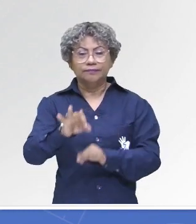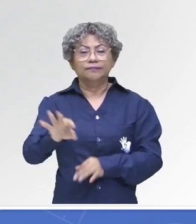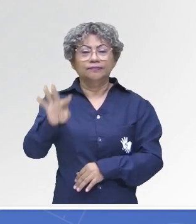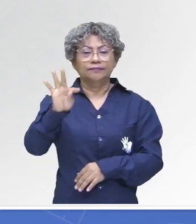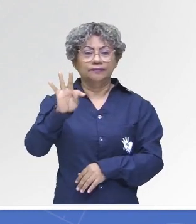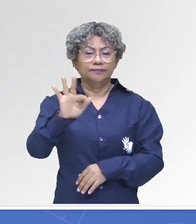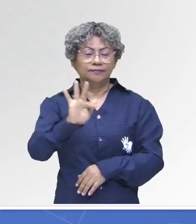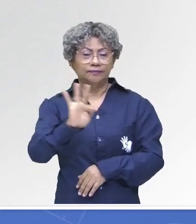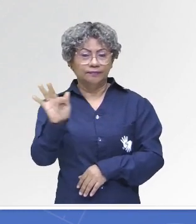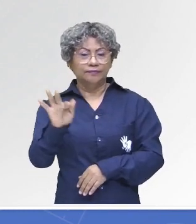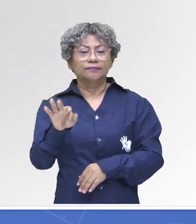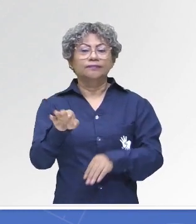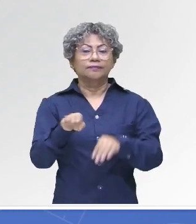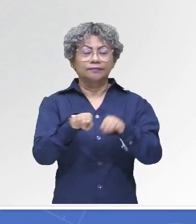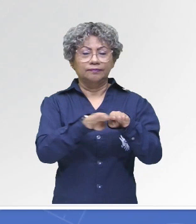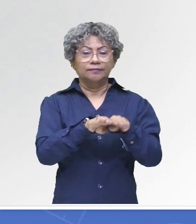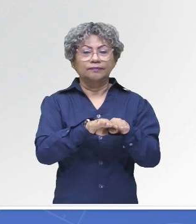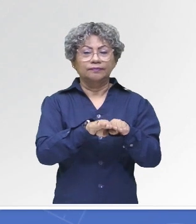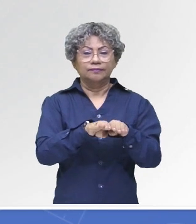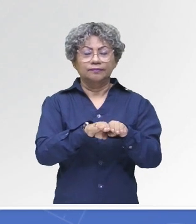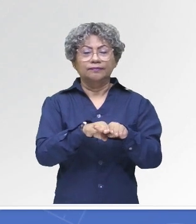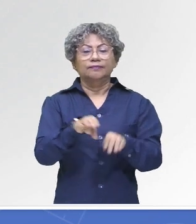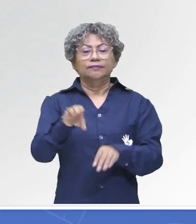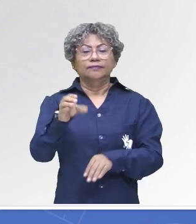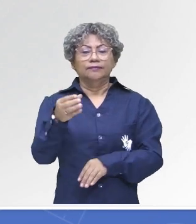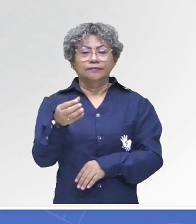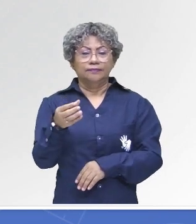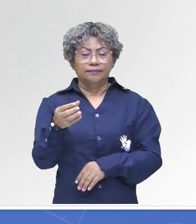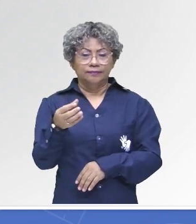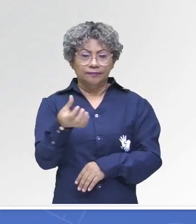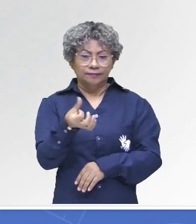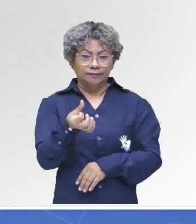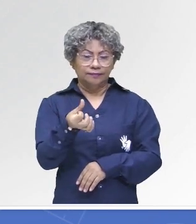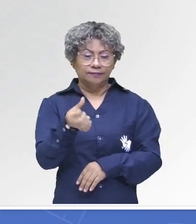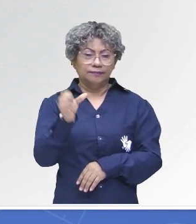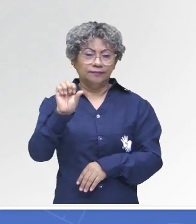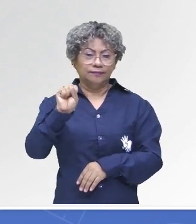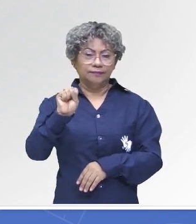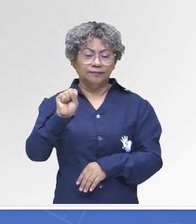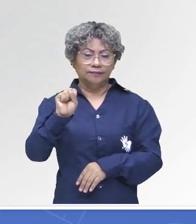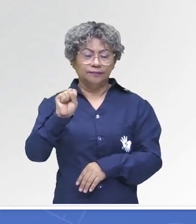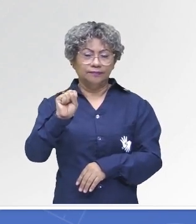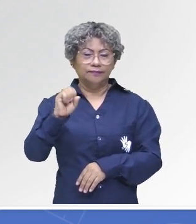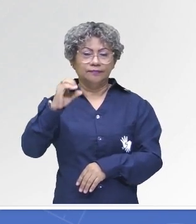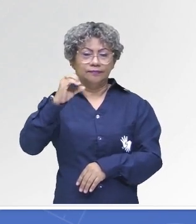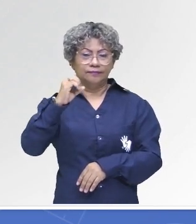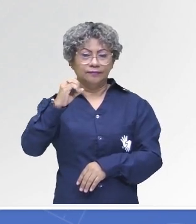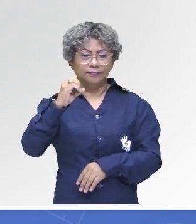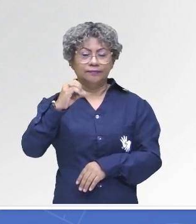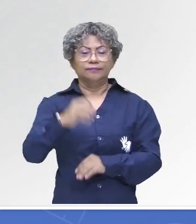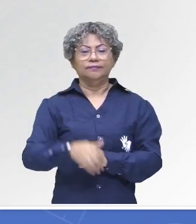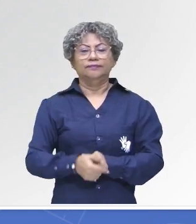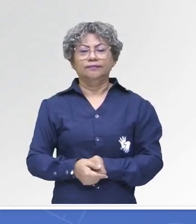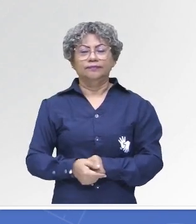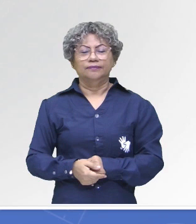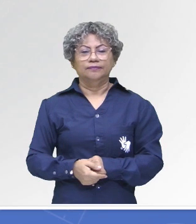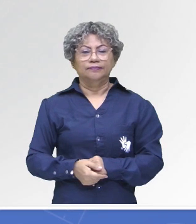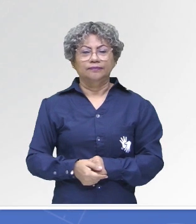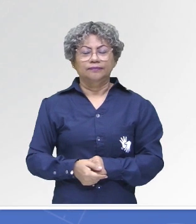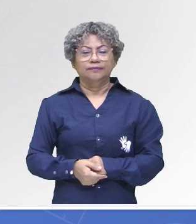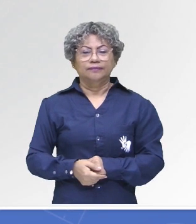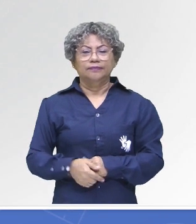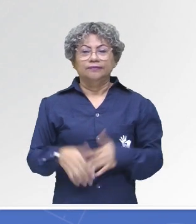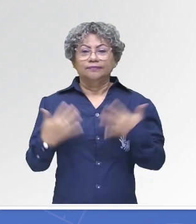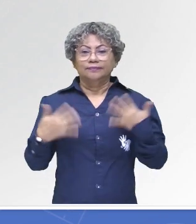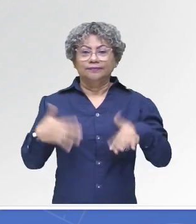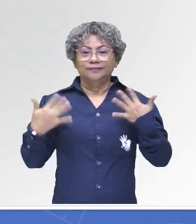que o resultado é 68 graus Fahrenheit, tá certo? Professor, e se eu